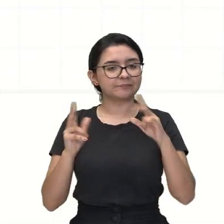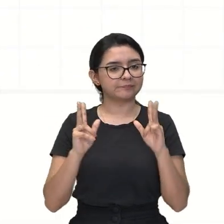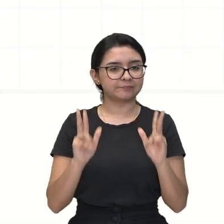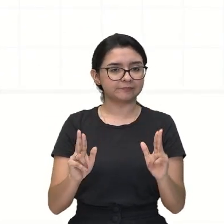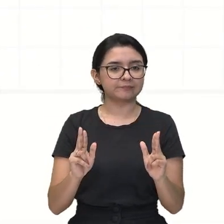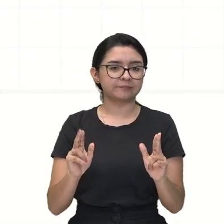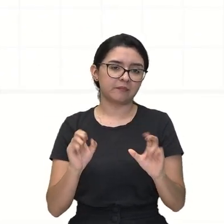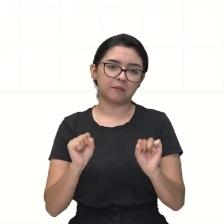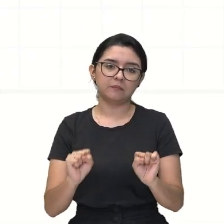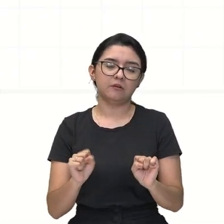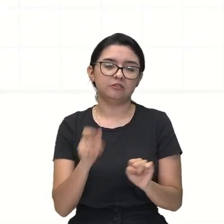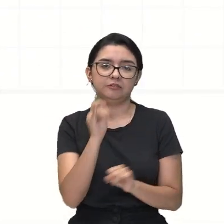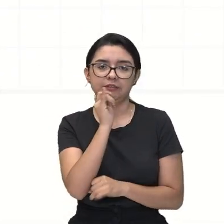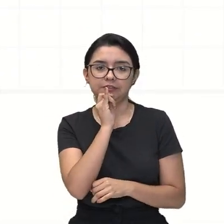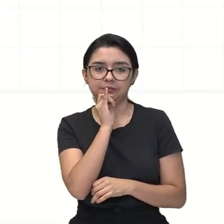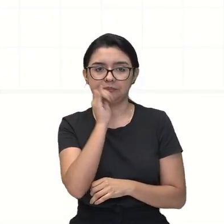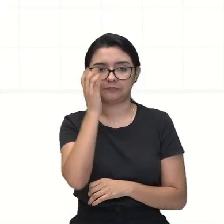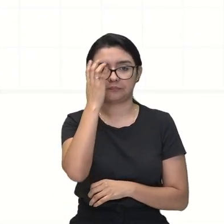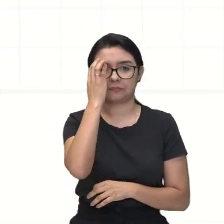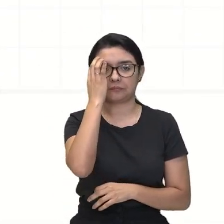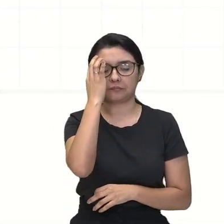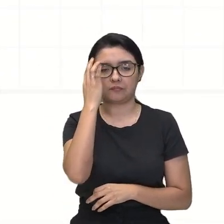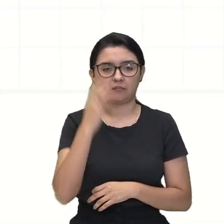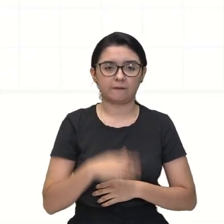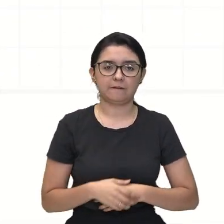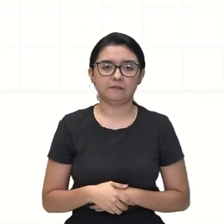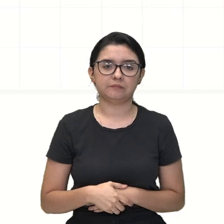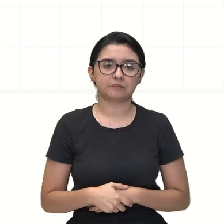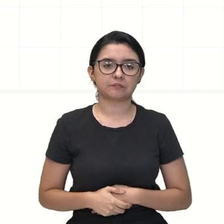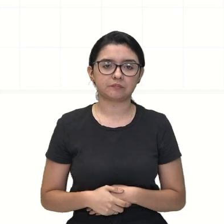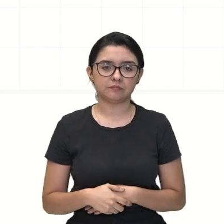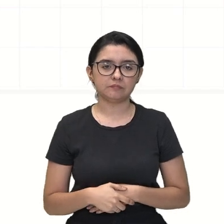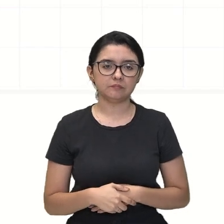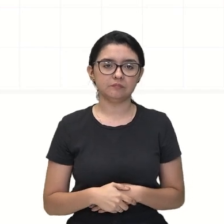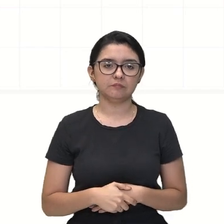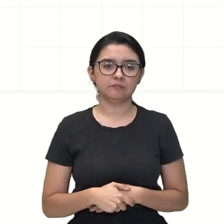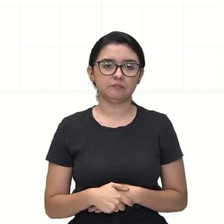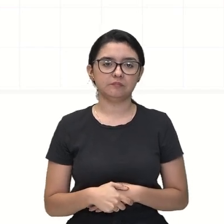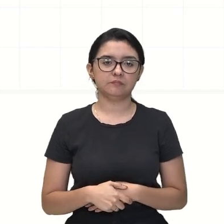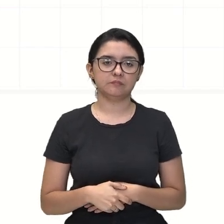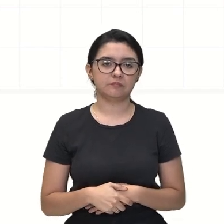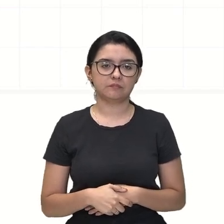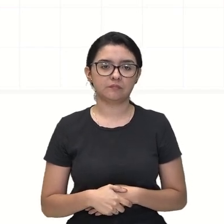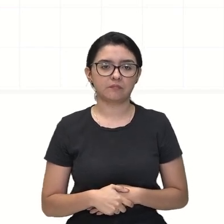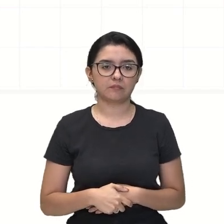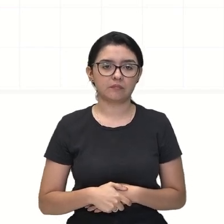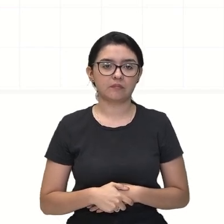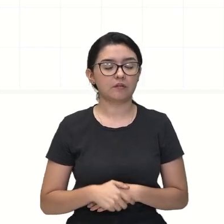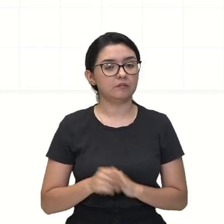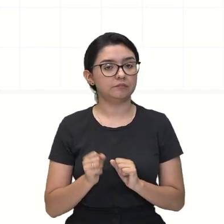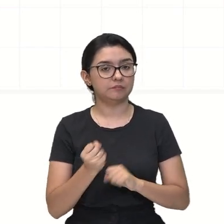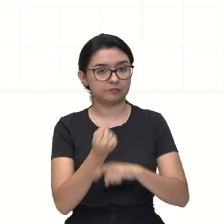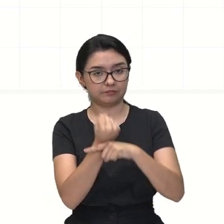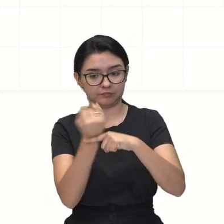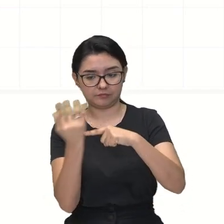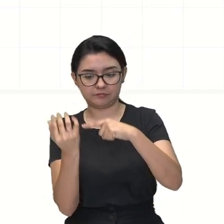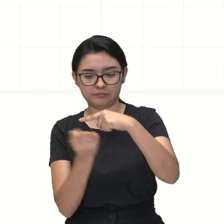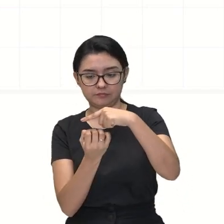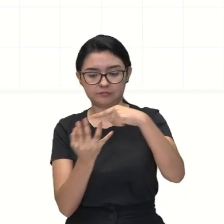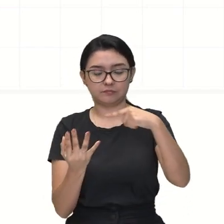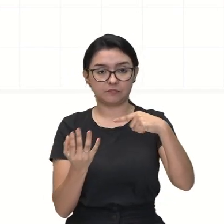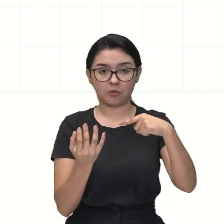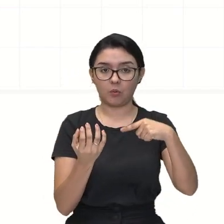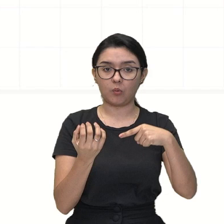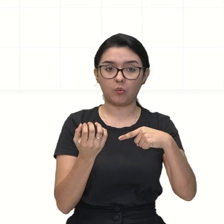seria, no caso, uma fração com números diferentes, por exemplo,